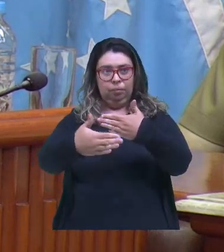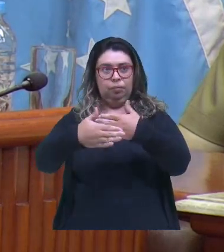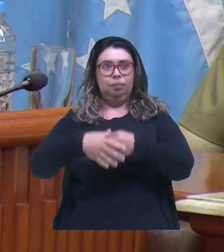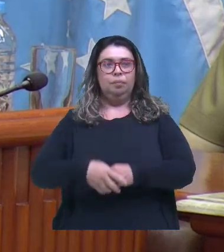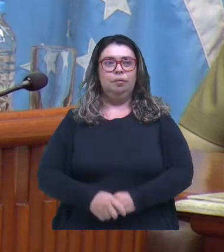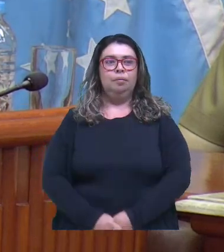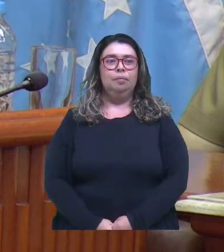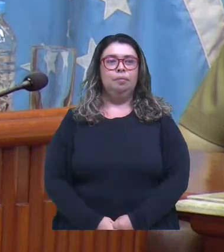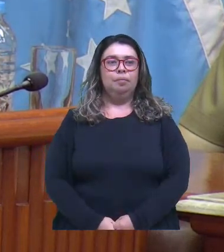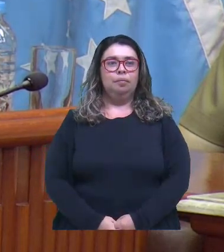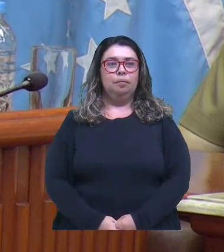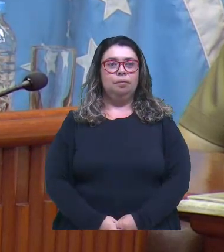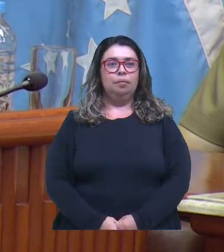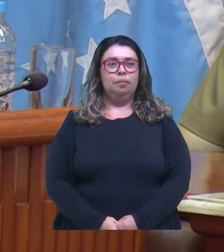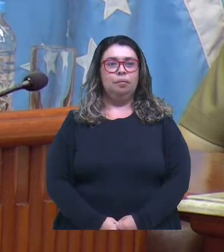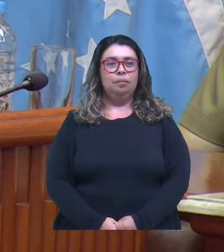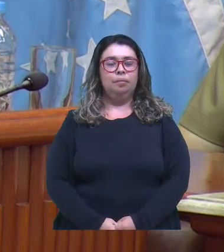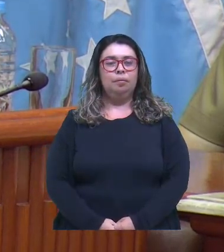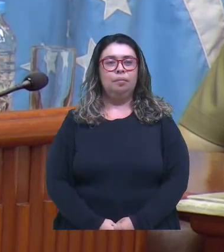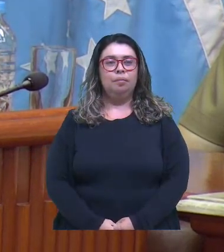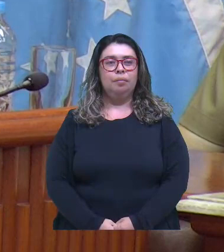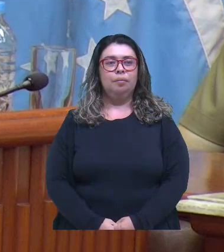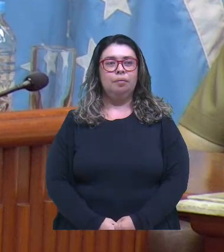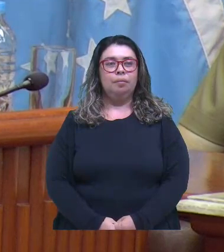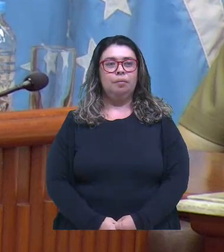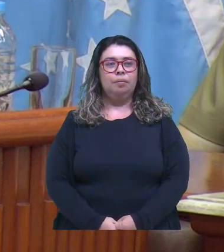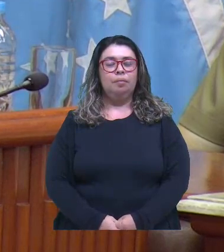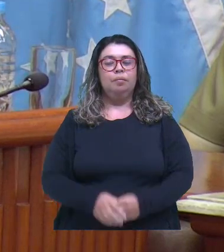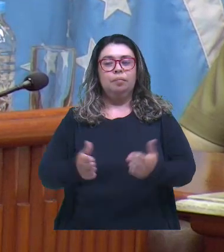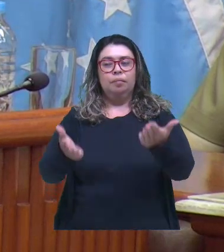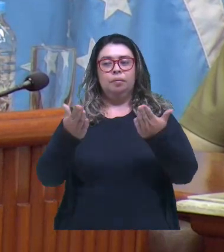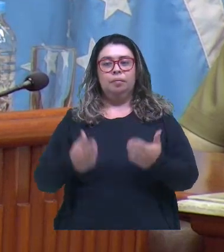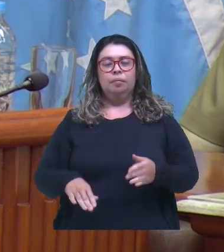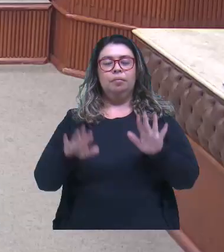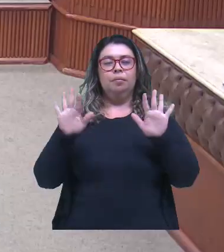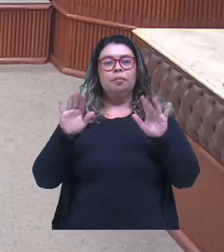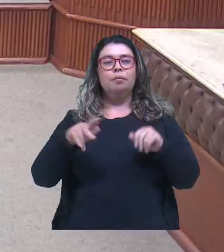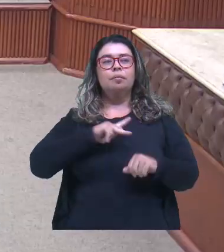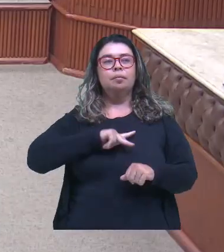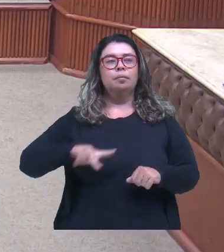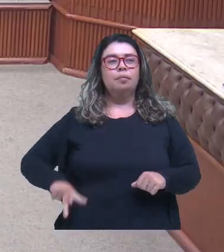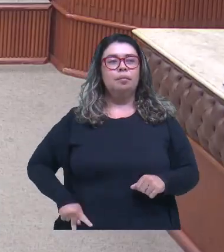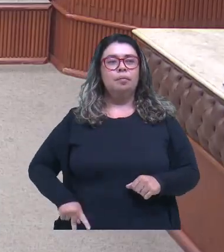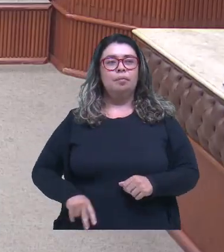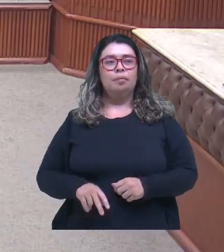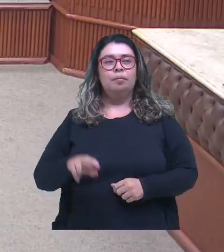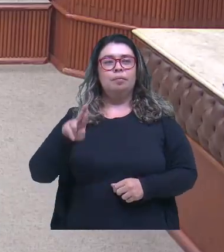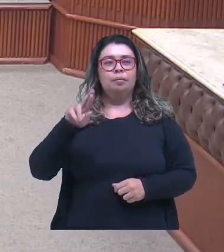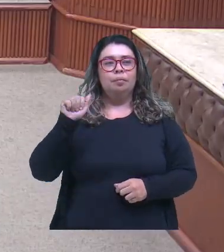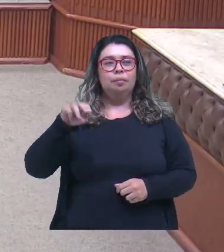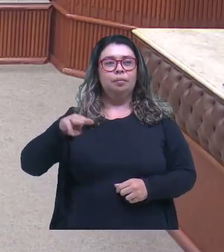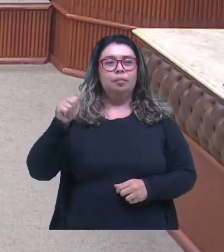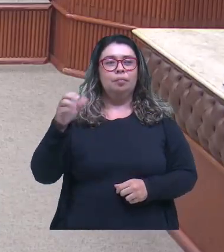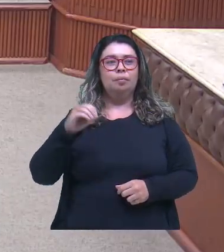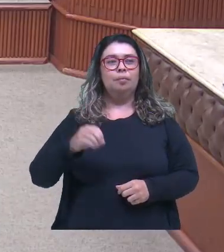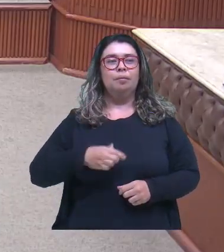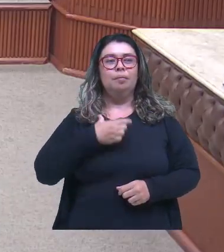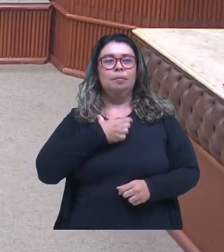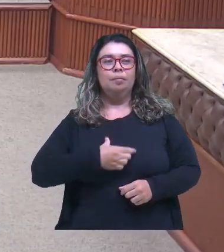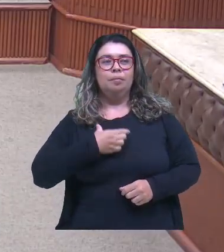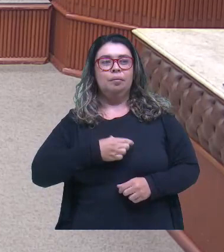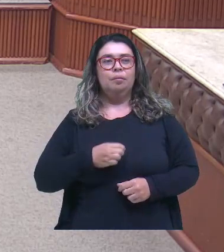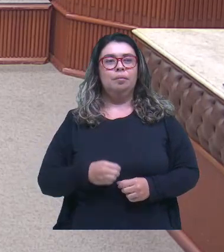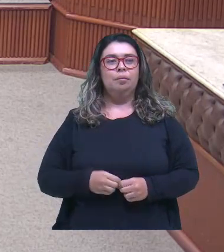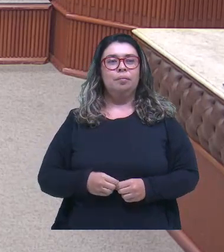favor. O vereador receberá das mãos do presidente da Câmara, Luiz Antônio Ramon, a Medalha Legislativa do